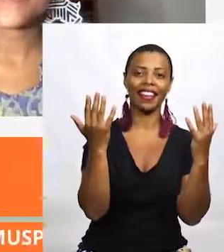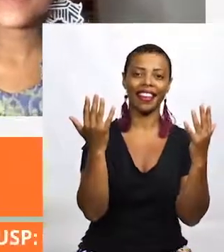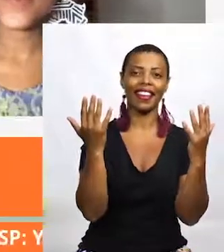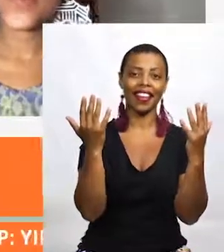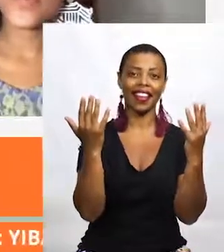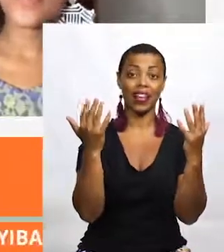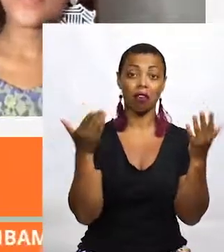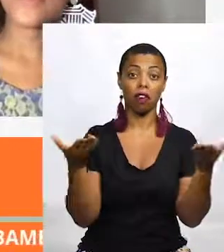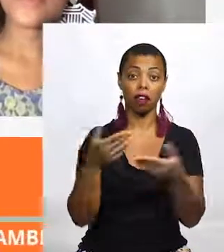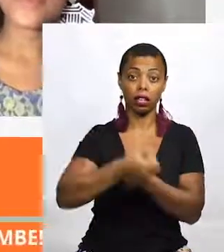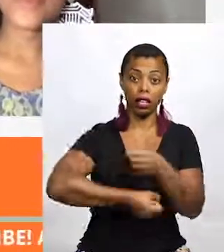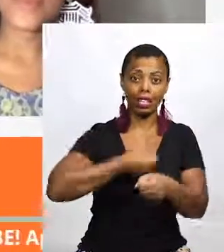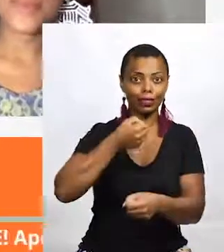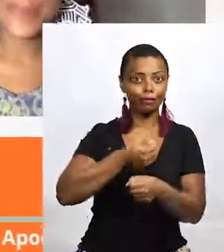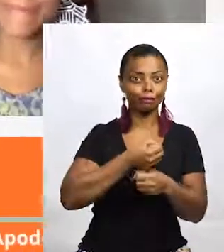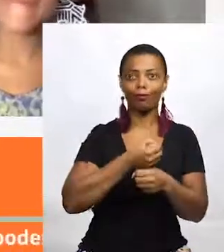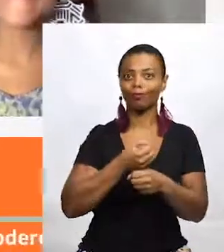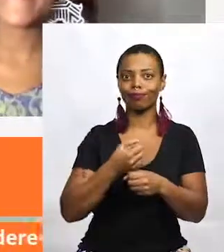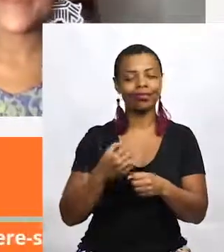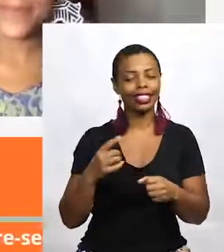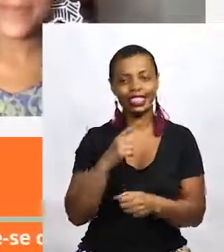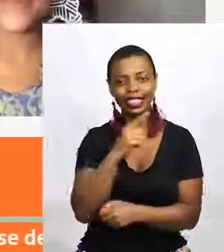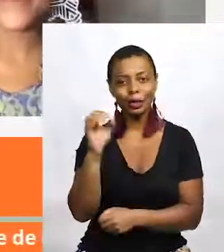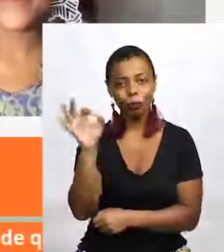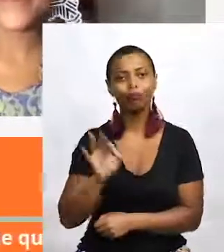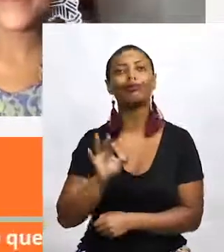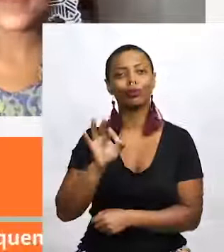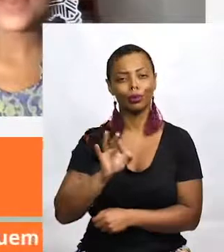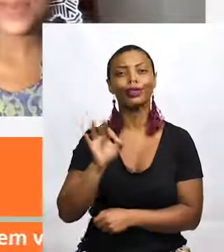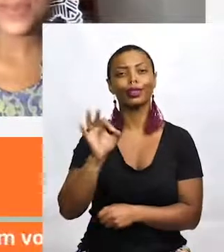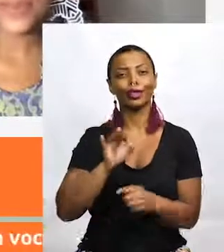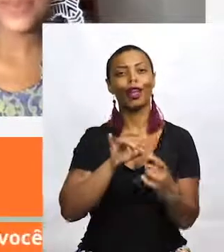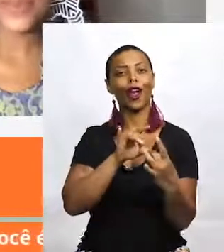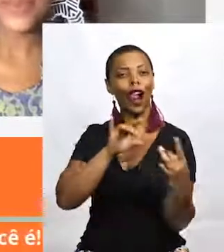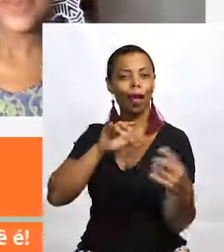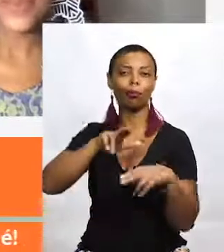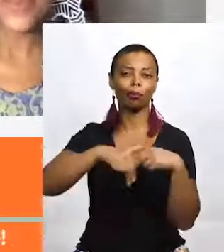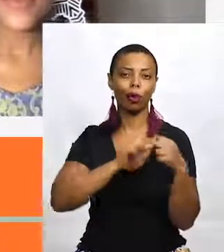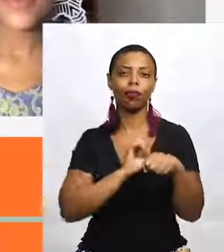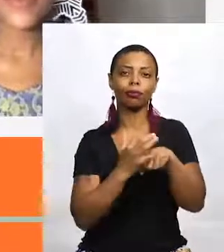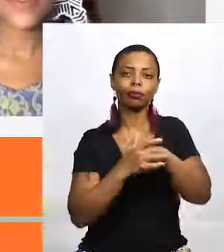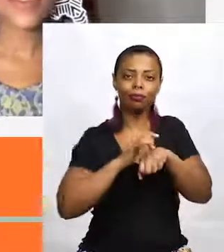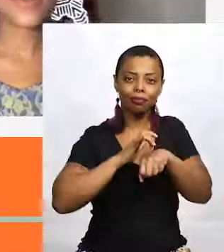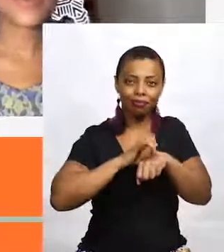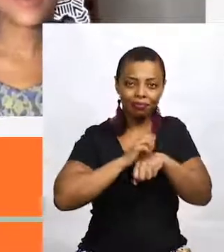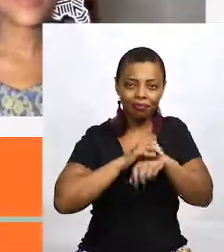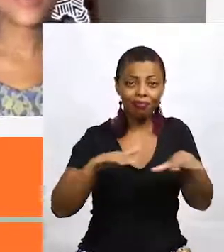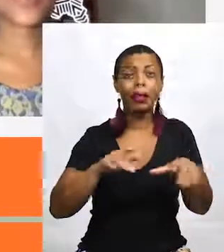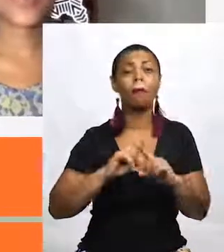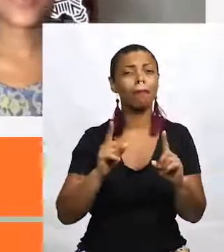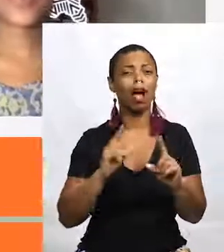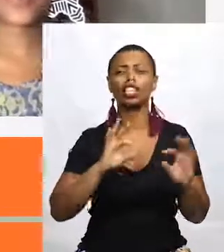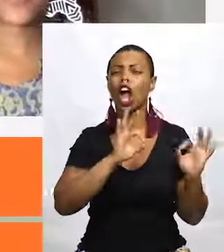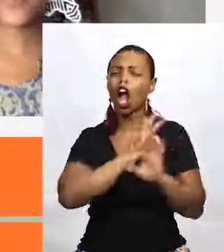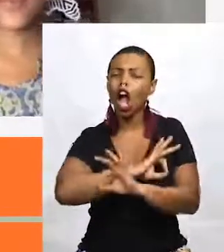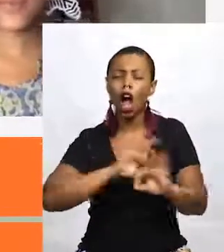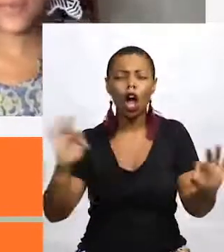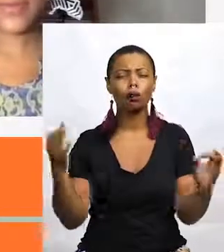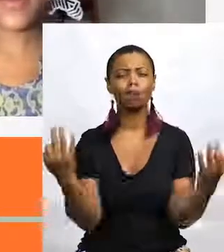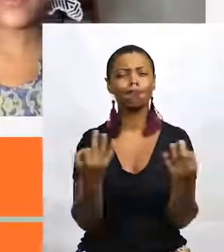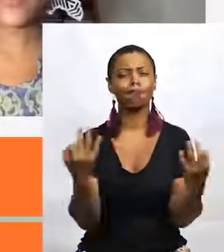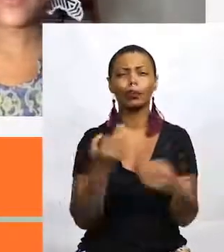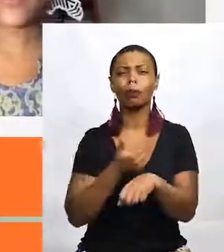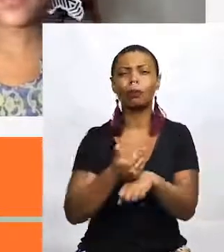está acontecendo 100% online devido à pandemia, mas não deixa de receber excelentes profissionais, pessoas de diferentes